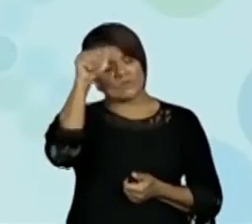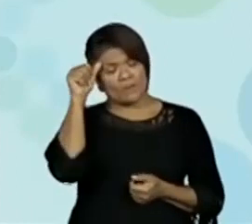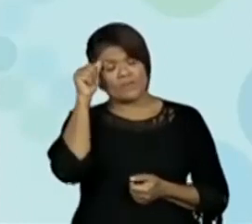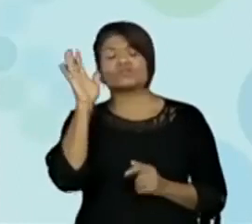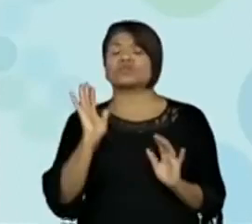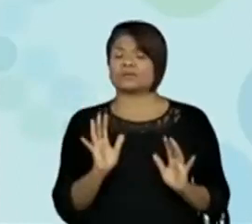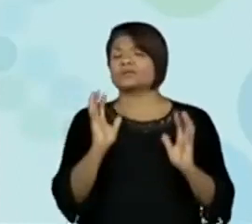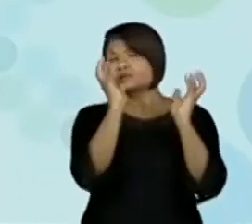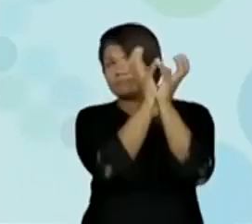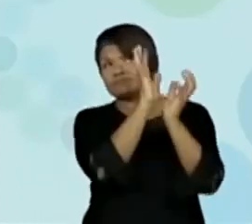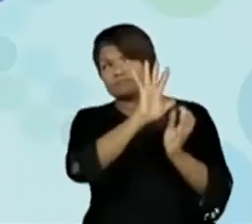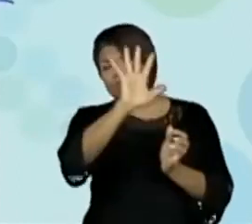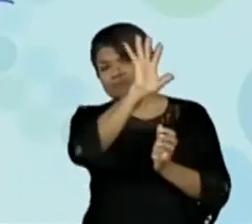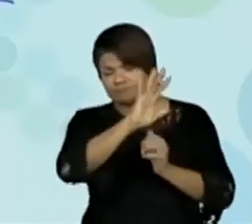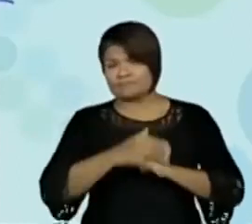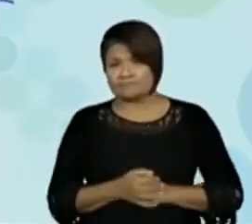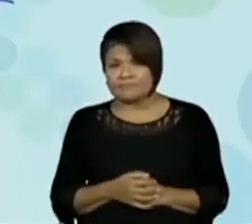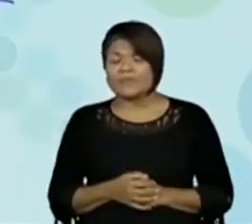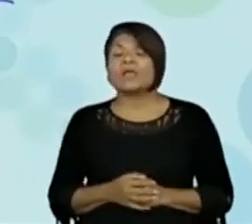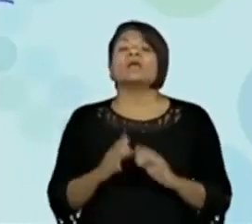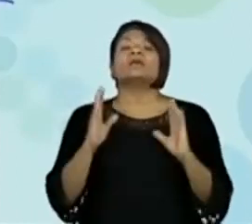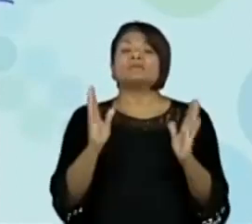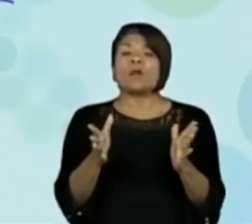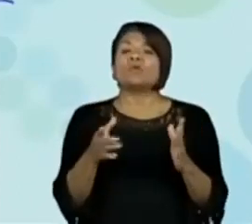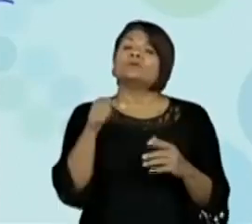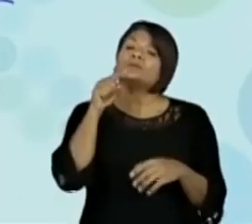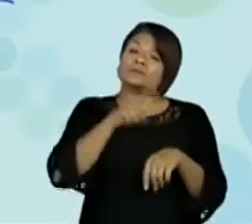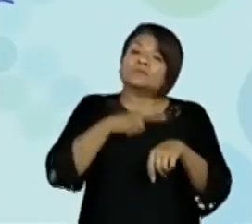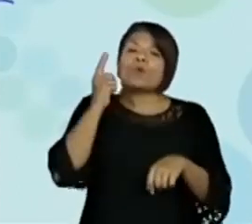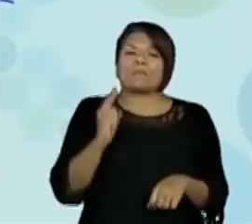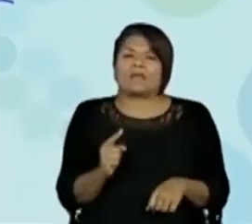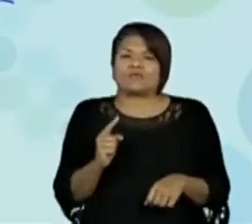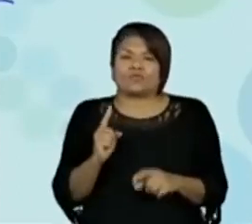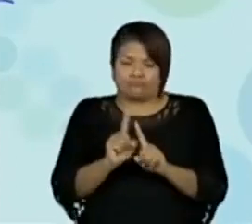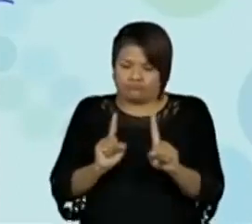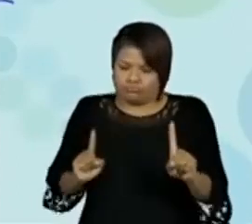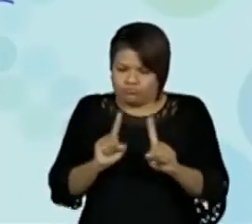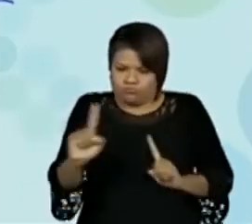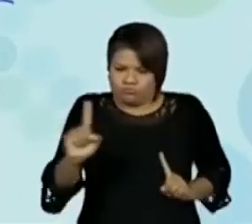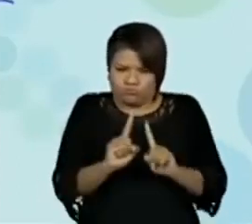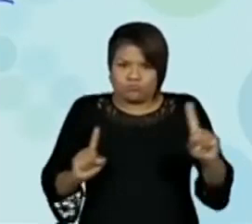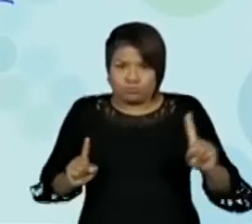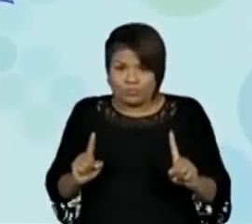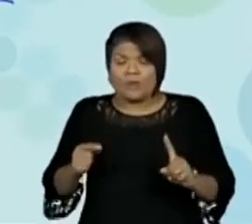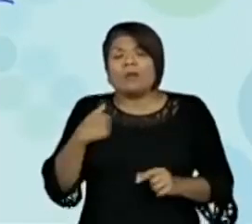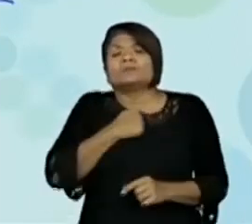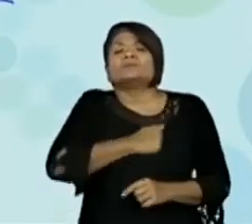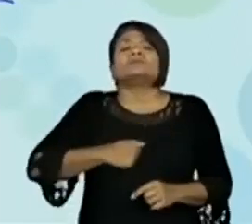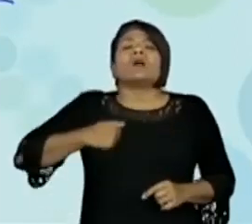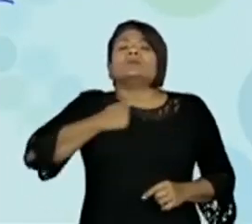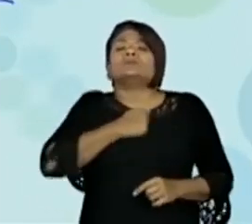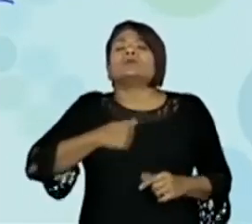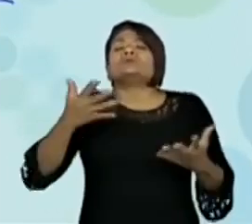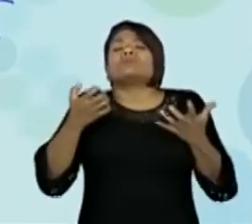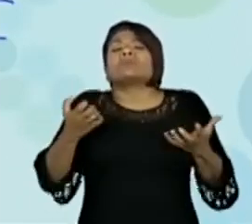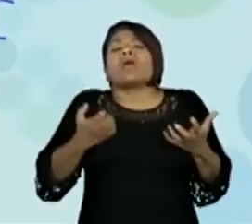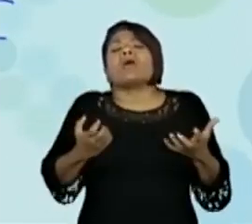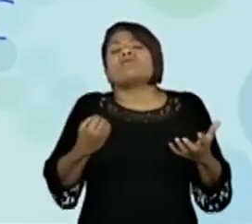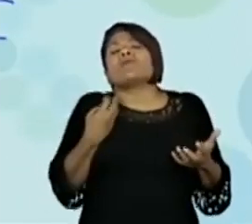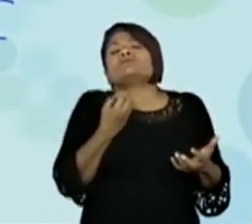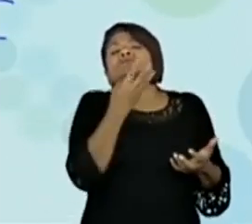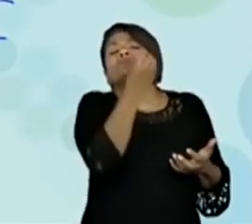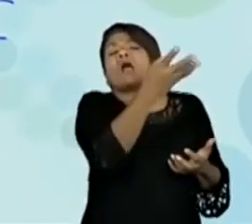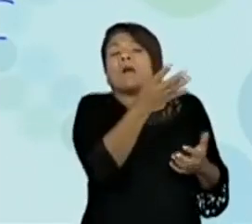a ferramenta possibilita uma viagem virtual para quem tem saudades ou quem